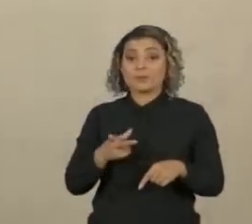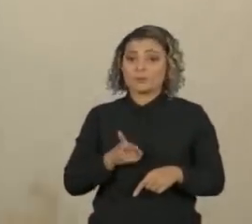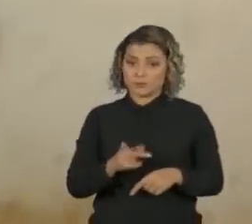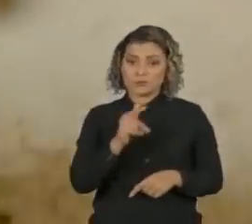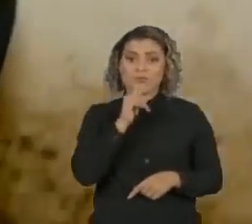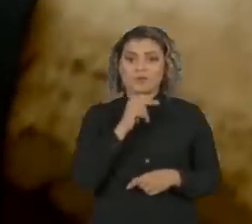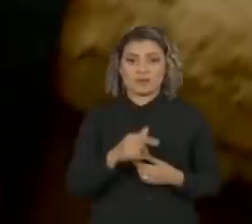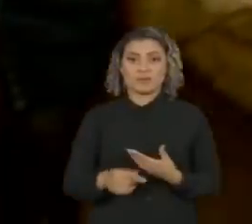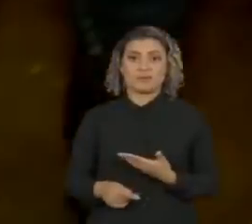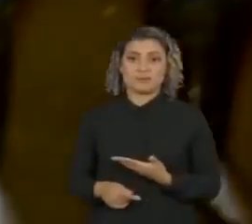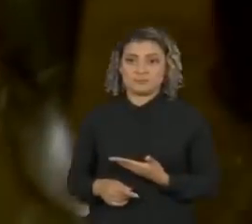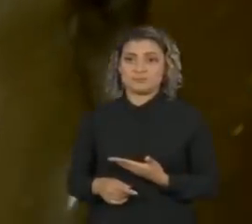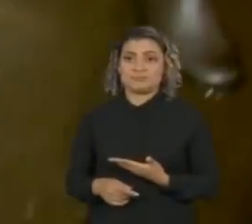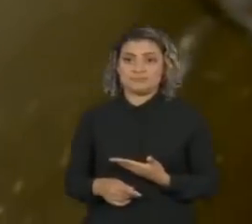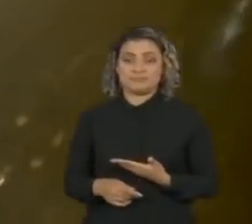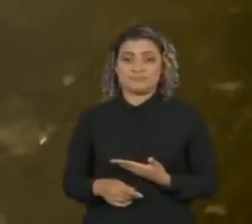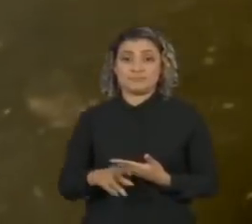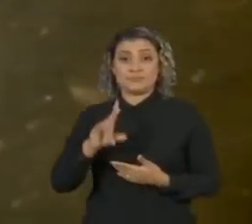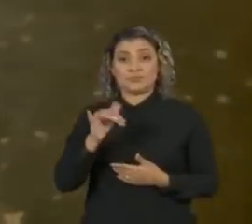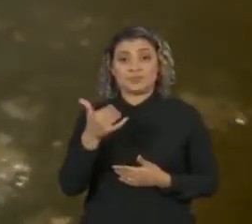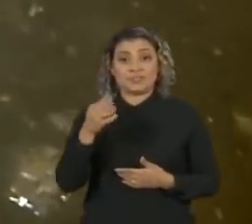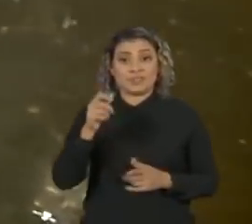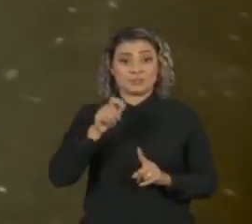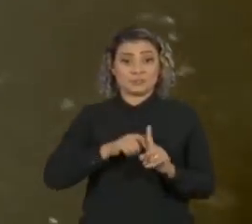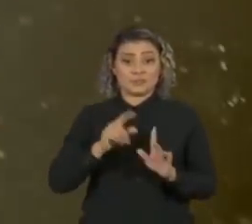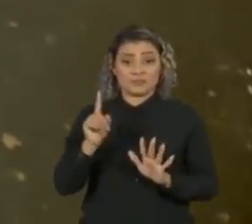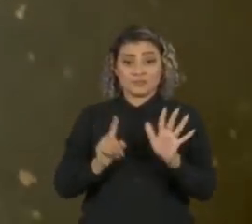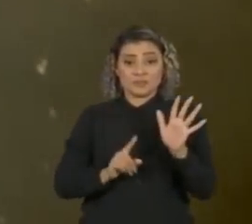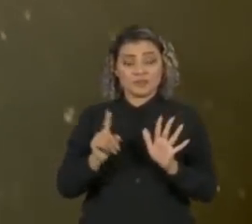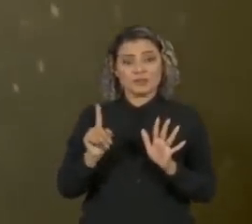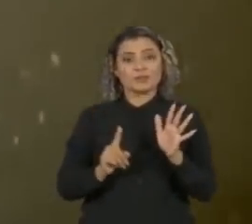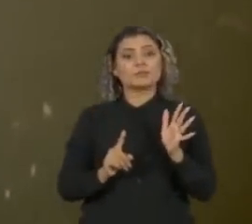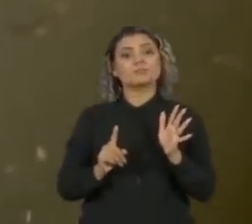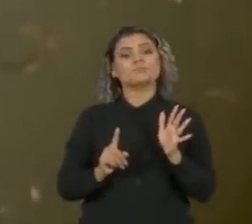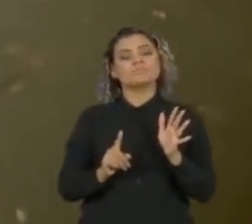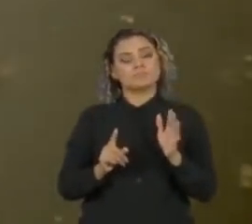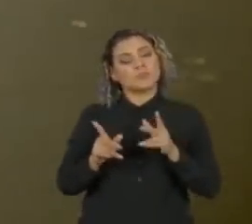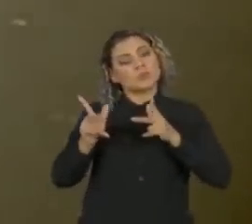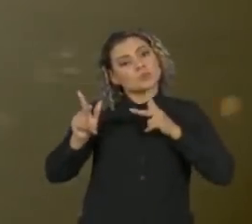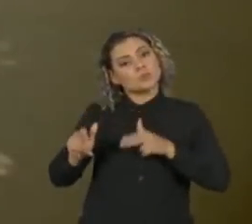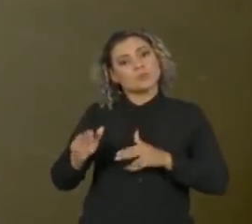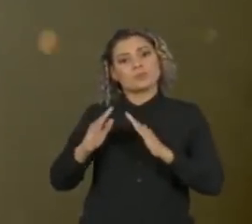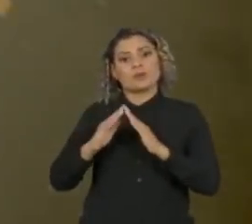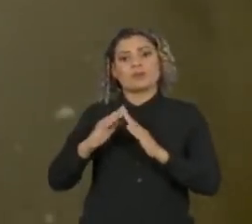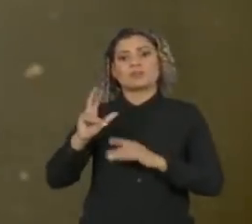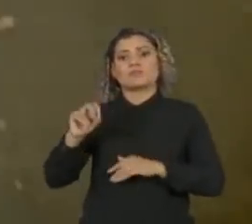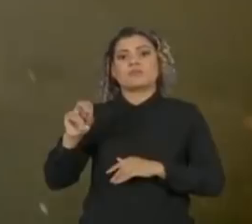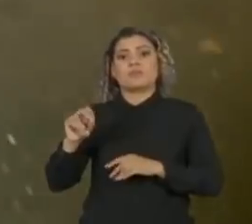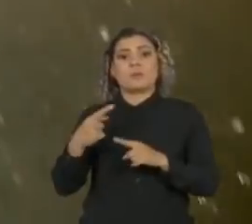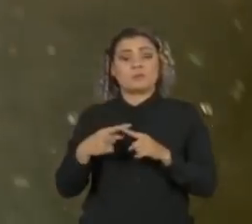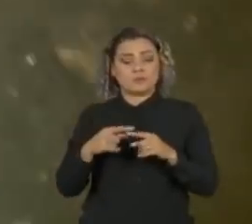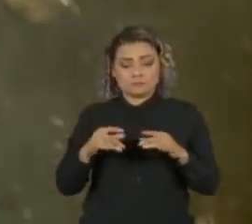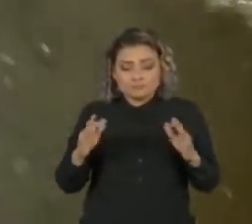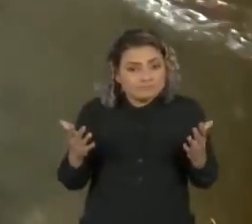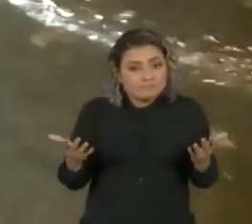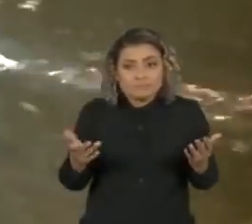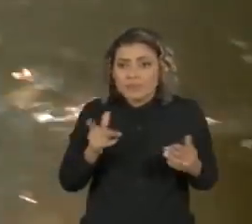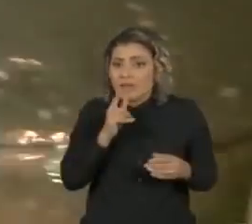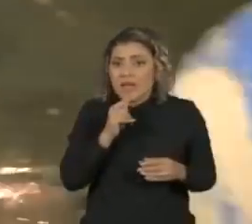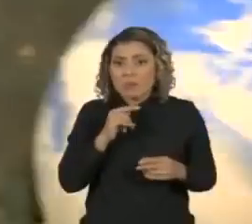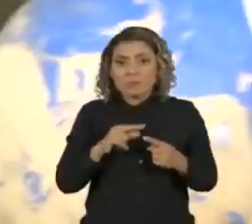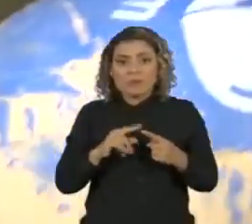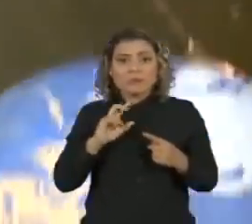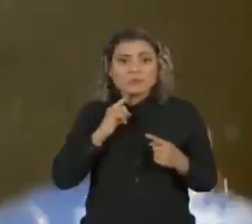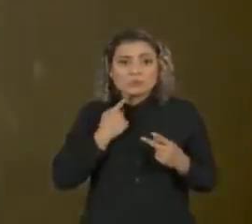água. E desde o dia 10 de fevereiro, elas estão dormindo lá na casa da avó, porque, além da água,